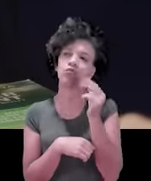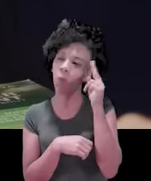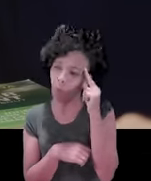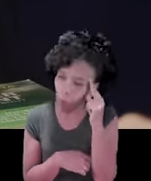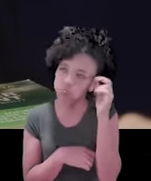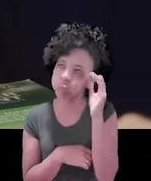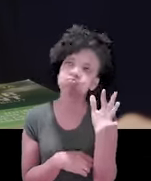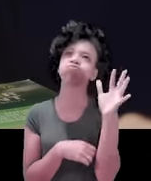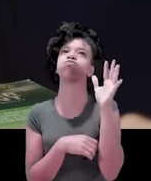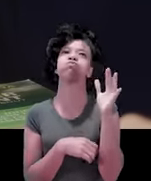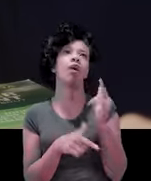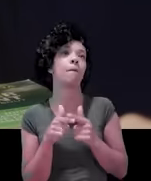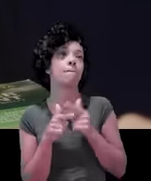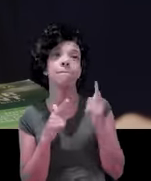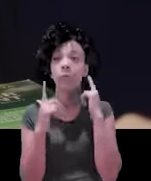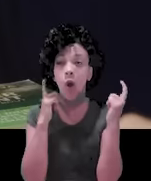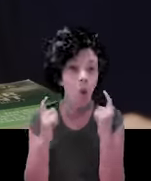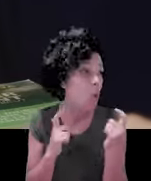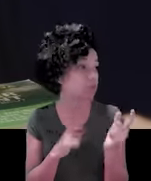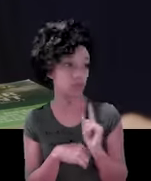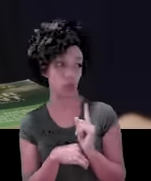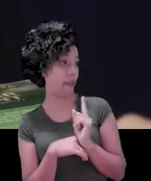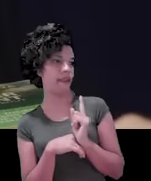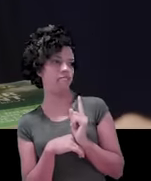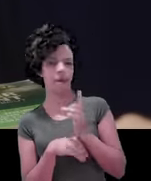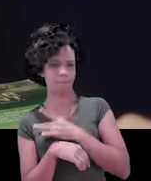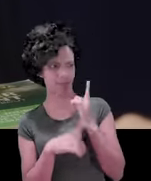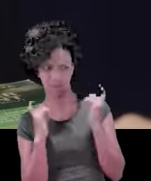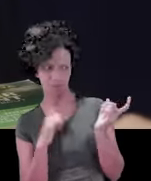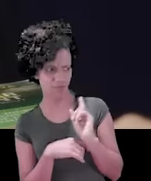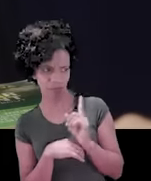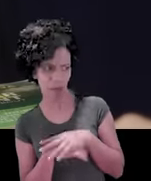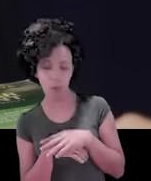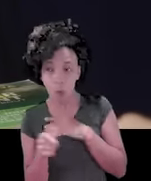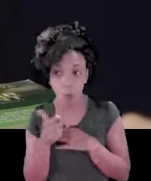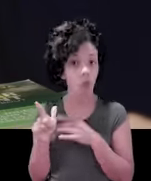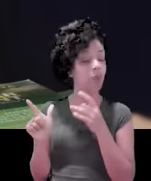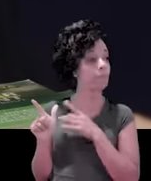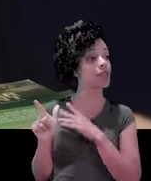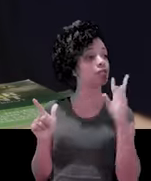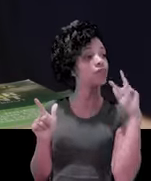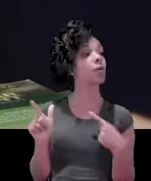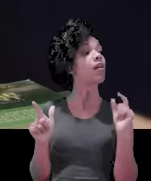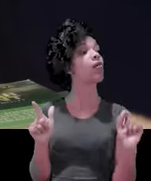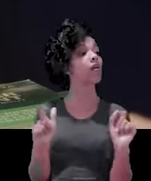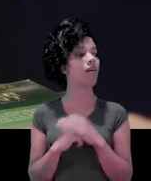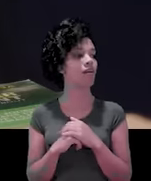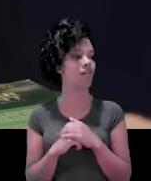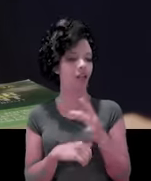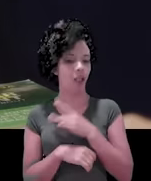floresta o programa uns sons o medo não é de barulho o outro medo primitivo do ser humano